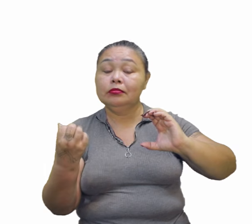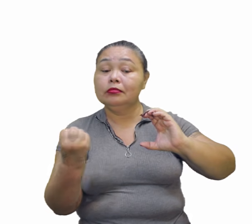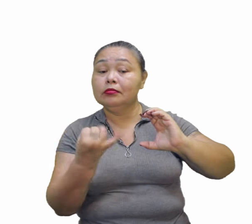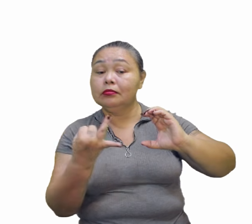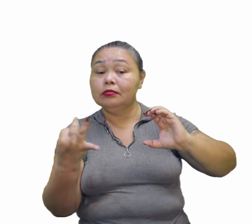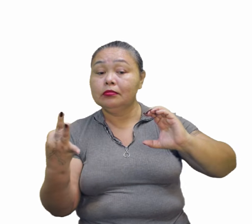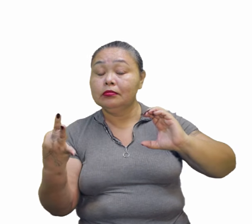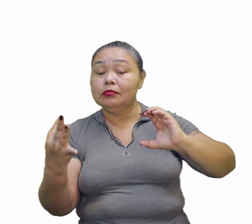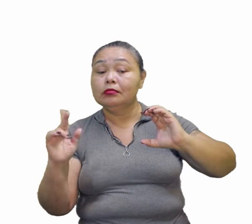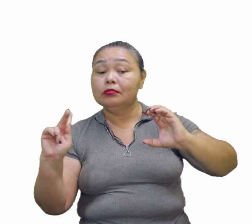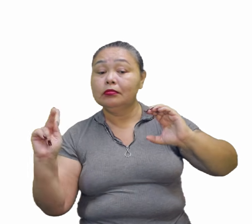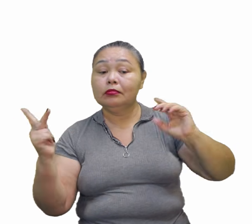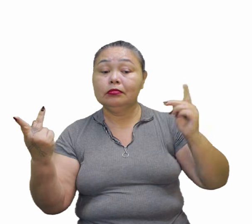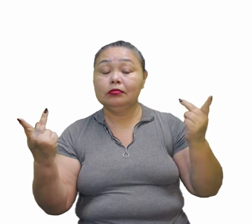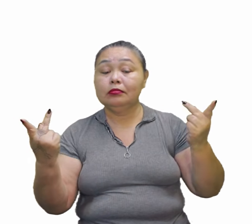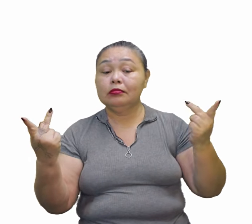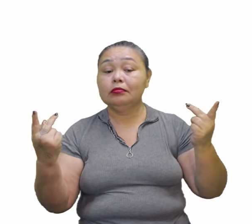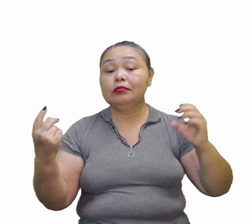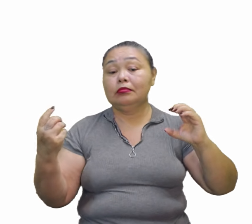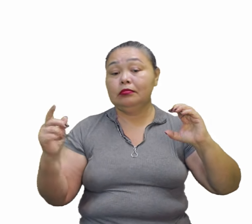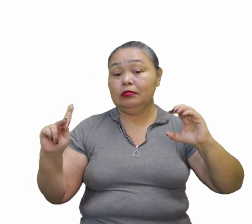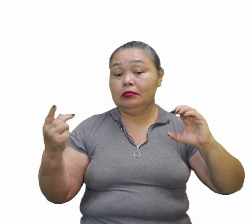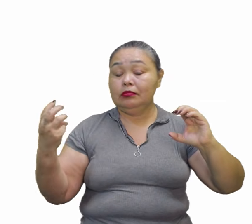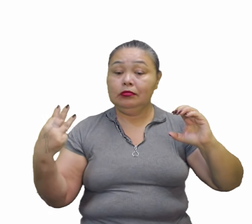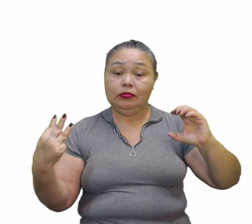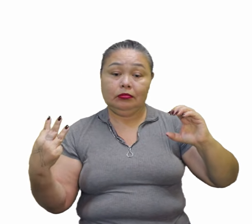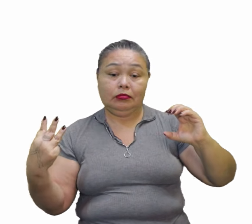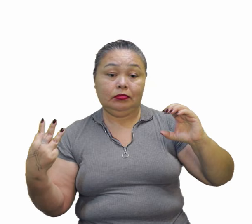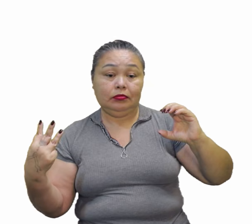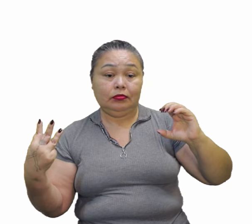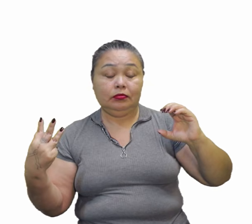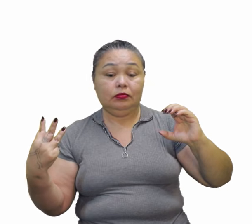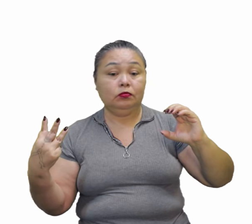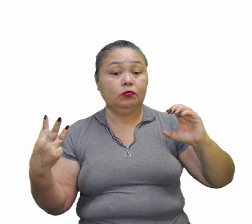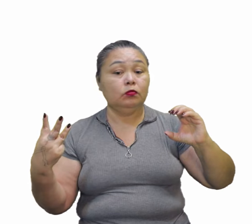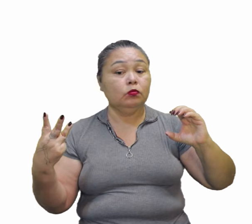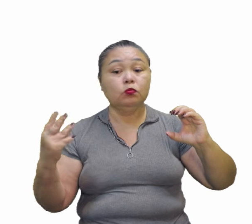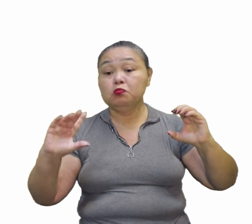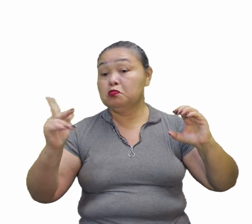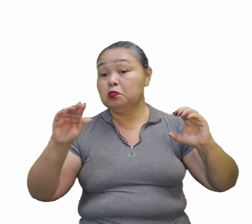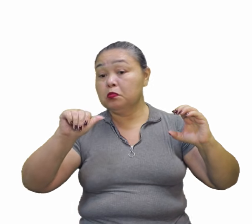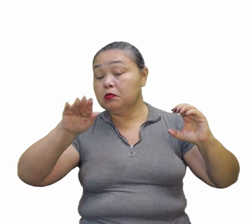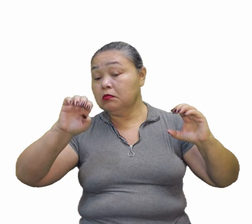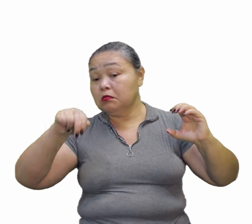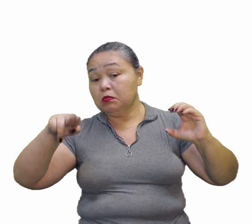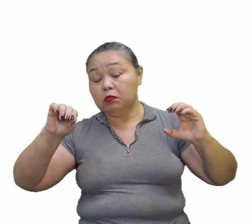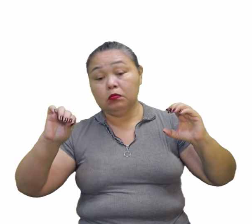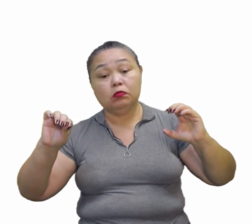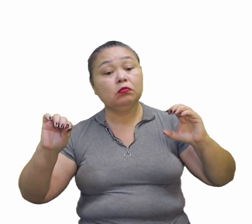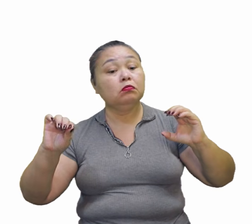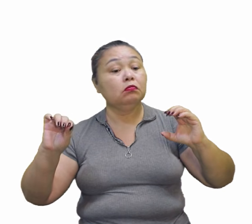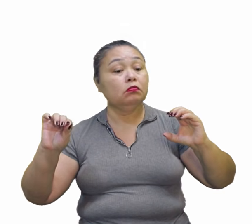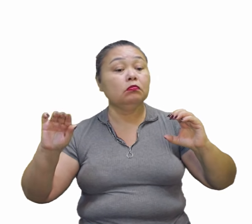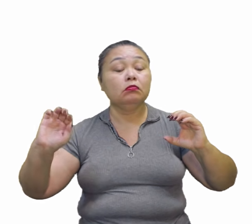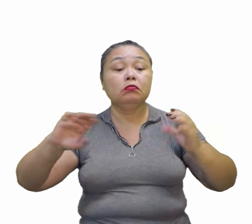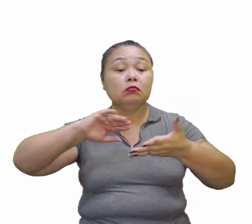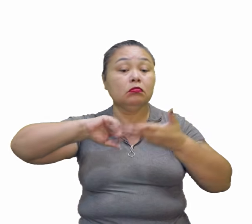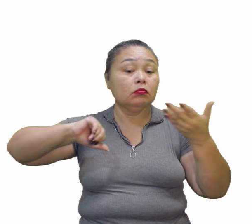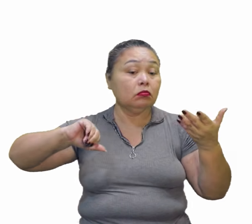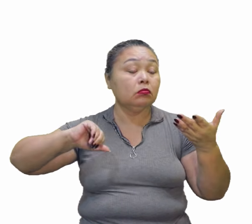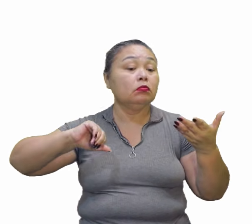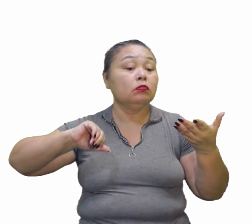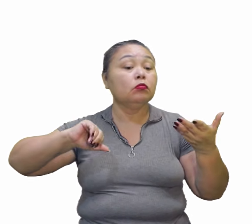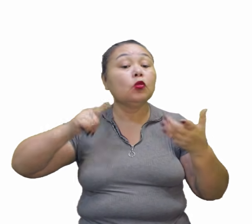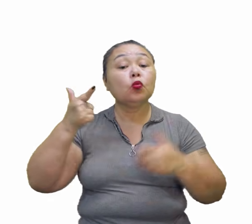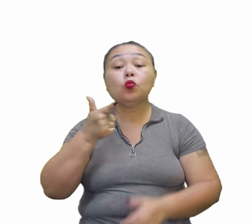quanto hidrogênio para cada um? 3. Isso aqui não é um alceno. Então a letra E está fora.